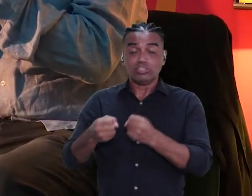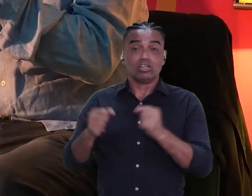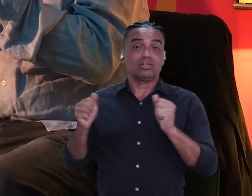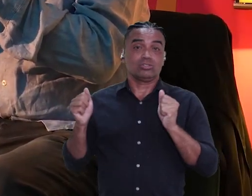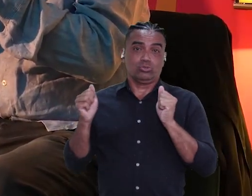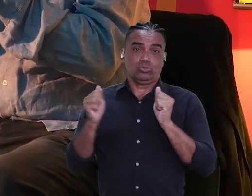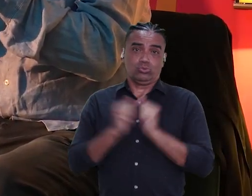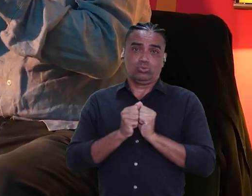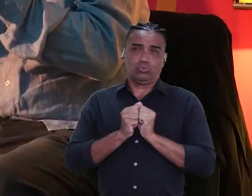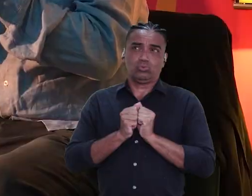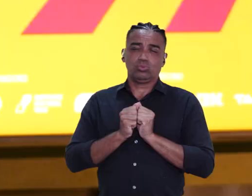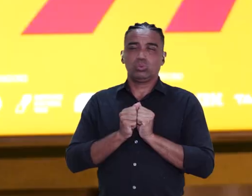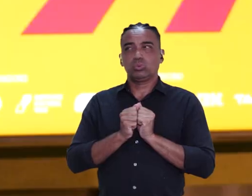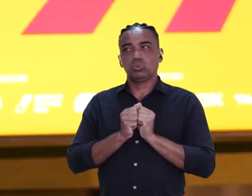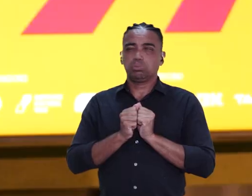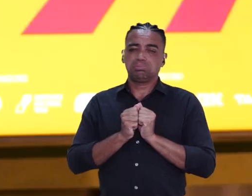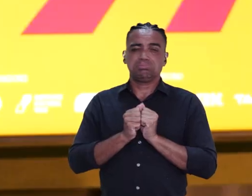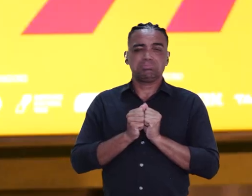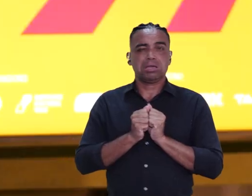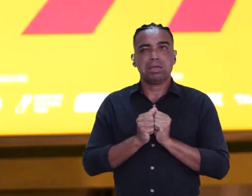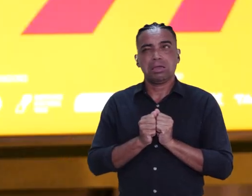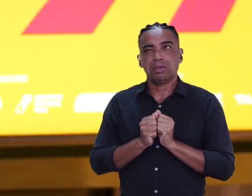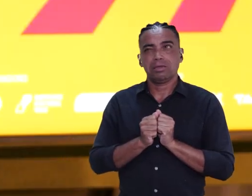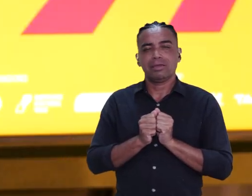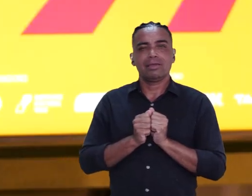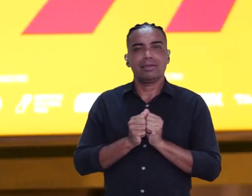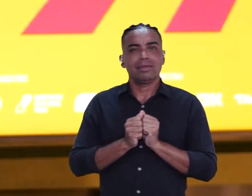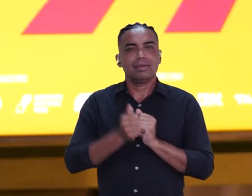aqueles, quero dizer que desde